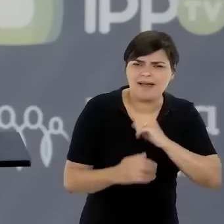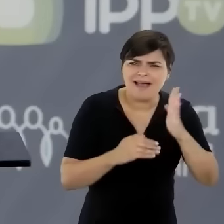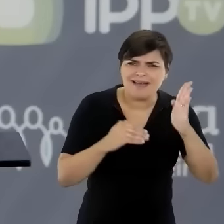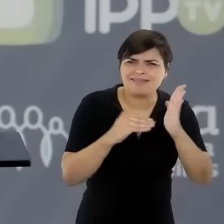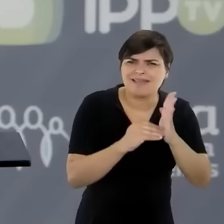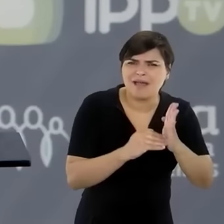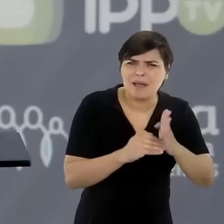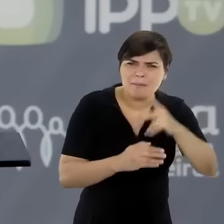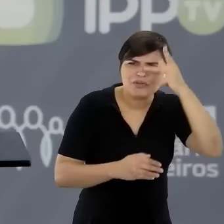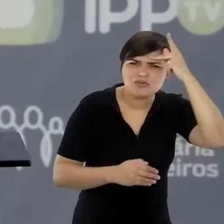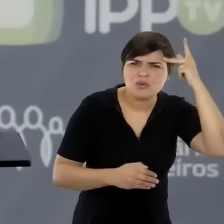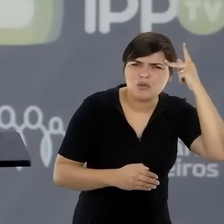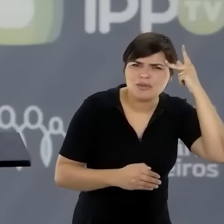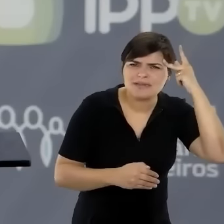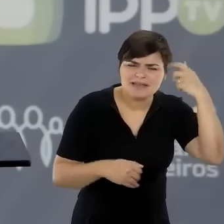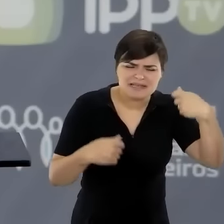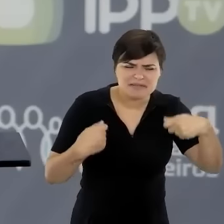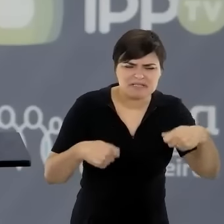merecia perecer